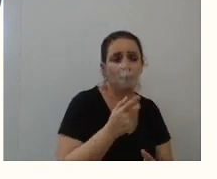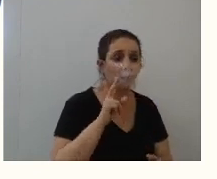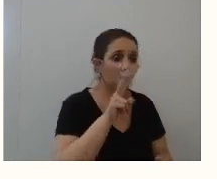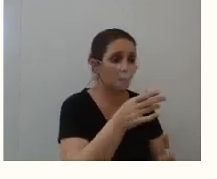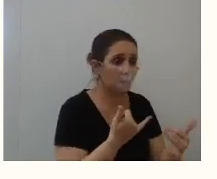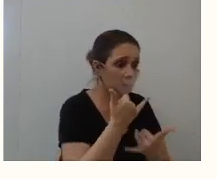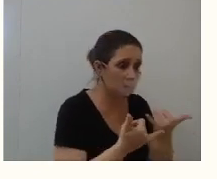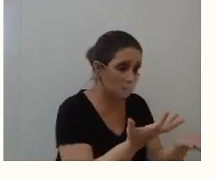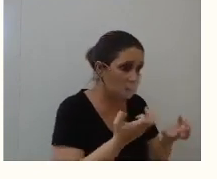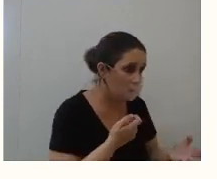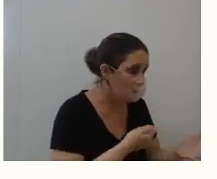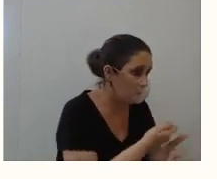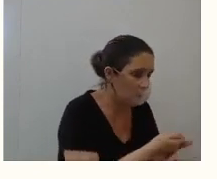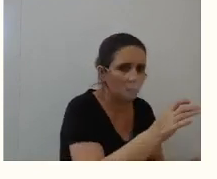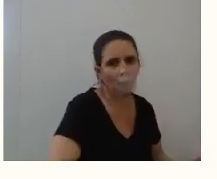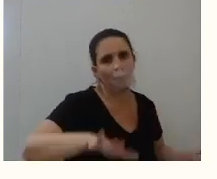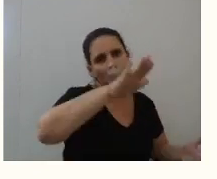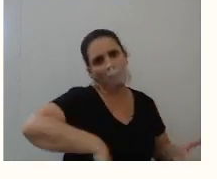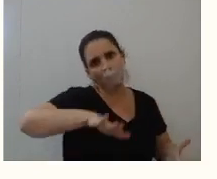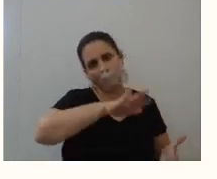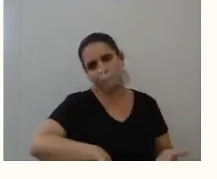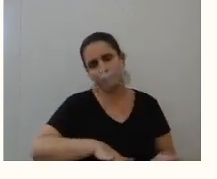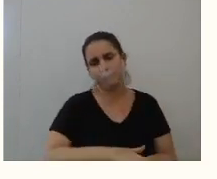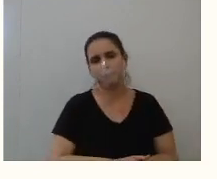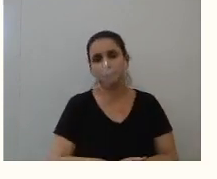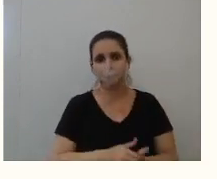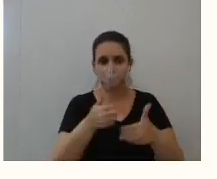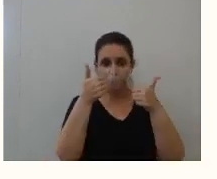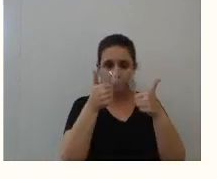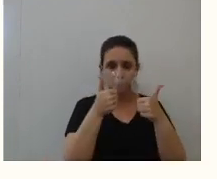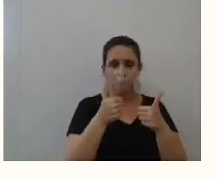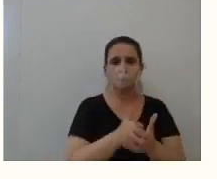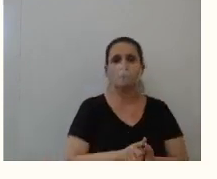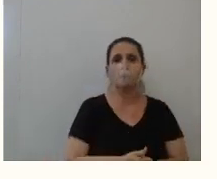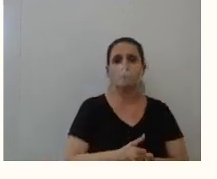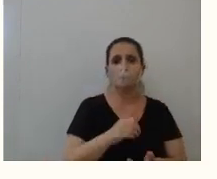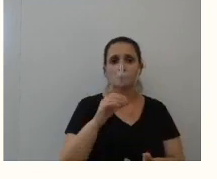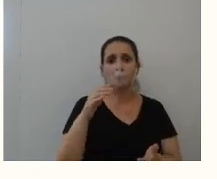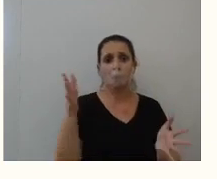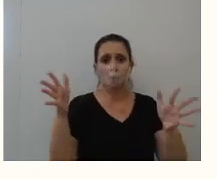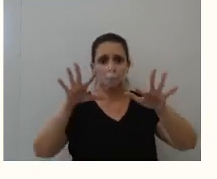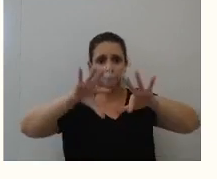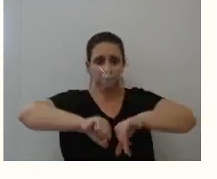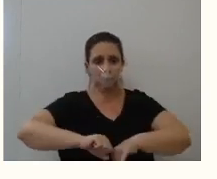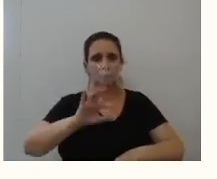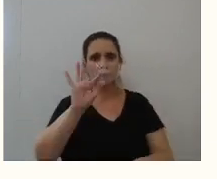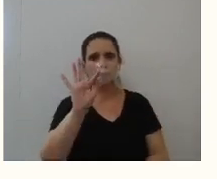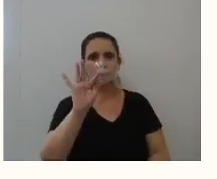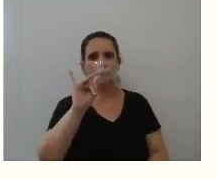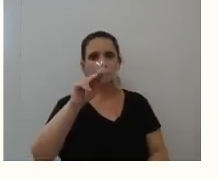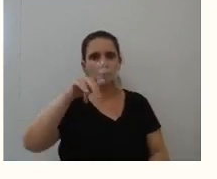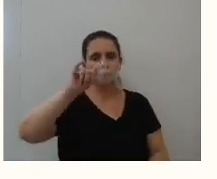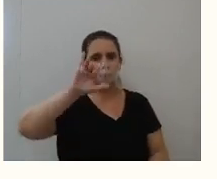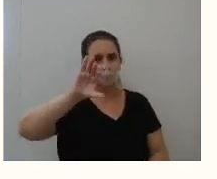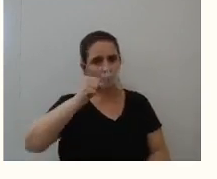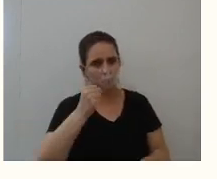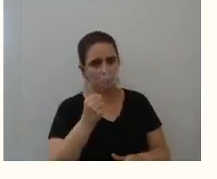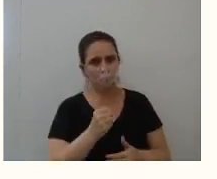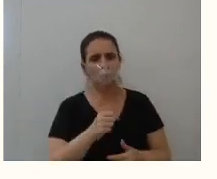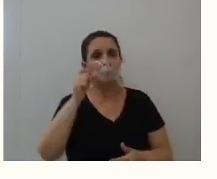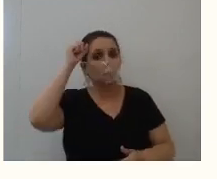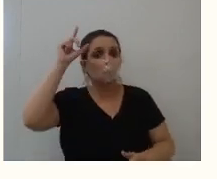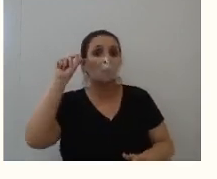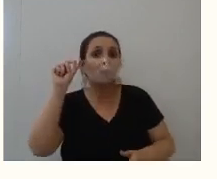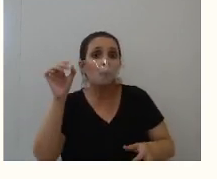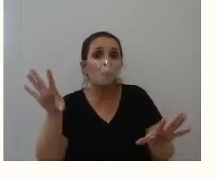o queiram comprar. Beleza? Atenção agora, conjunções finais. Sempre vou indicar uma ideia